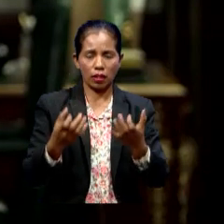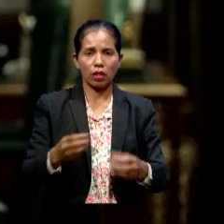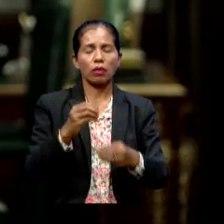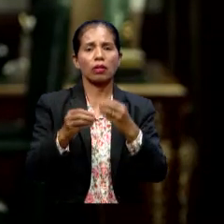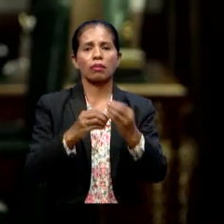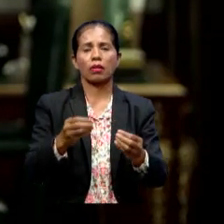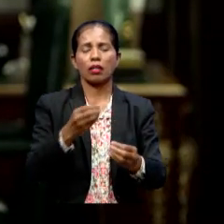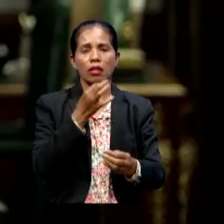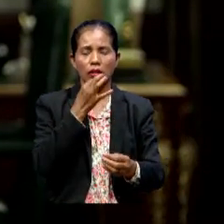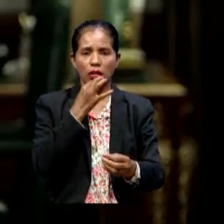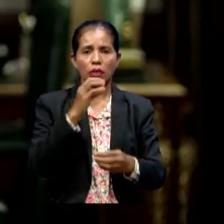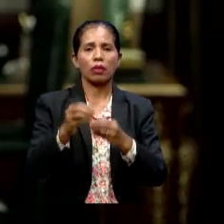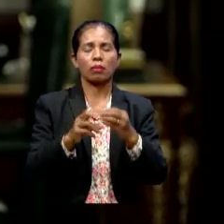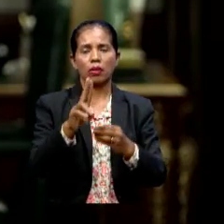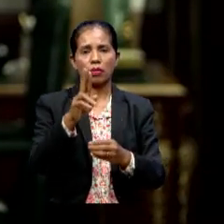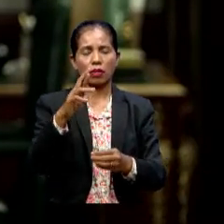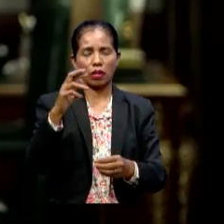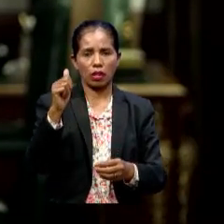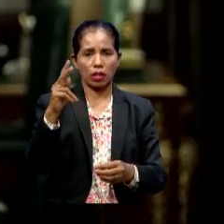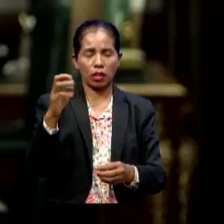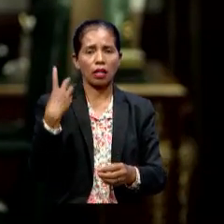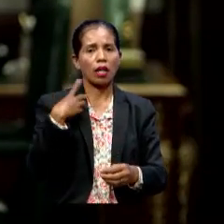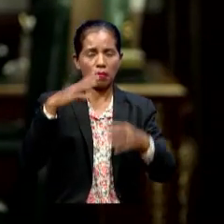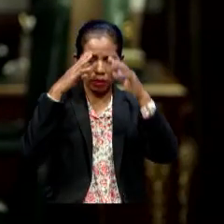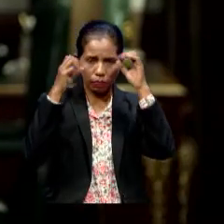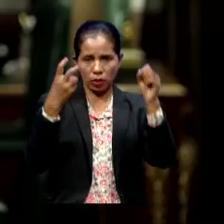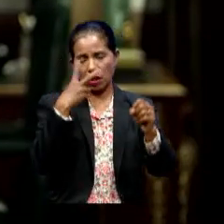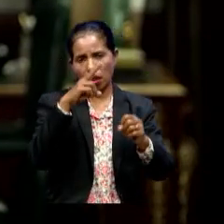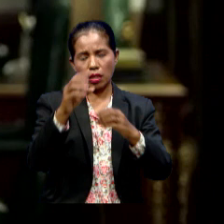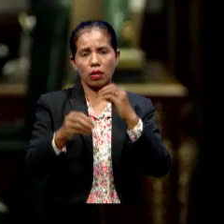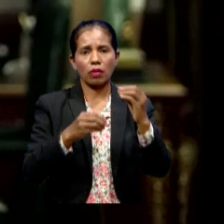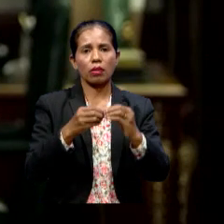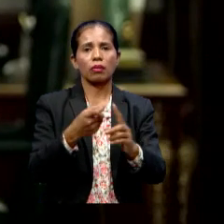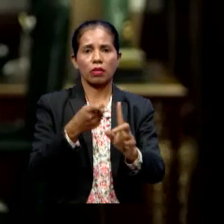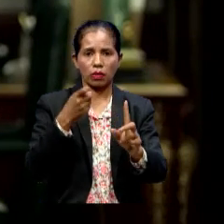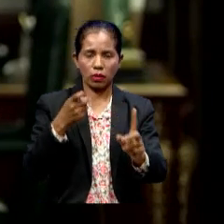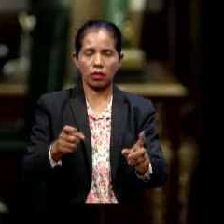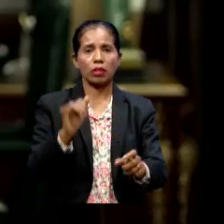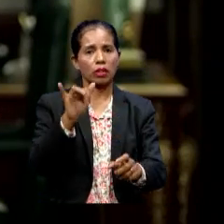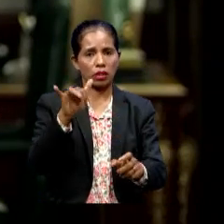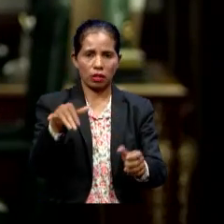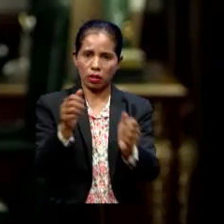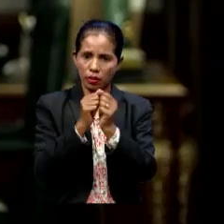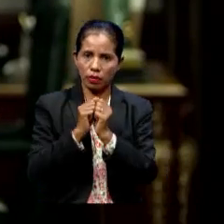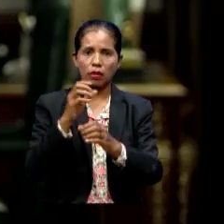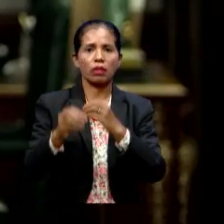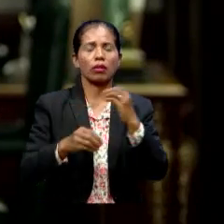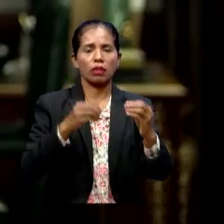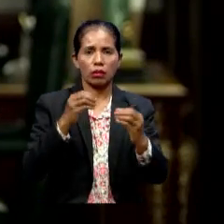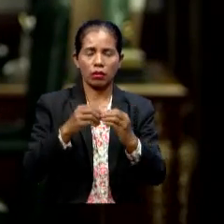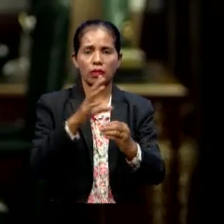Grain Ukrainian. Presidente, ami hamuto karemos iniciativa Black Sea Grain, no concorda ona con ba Black Sea